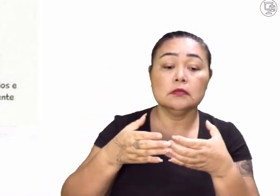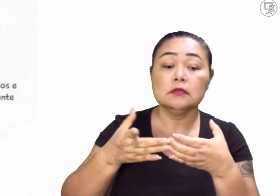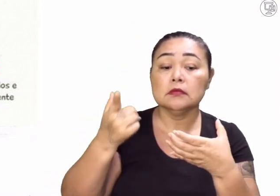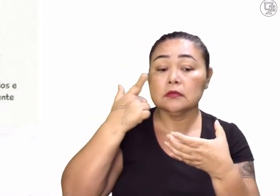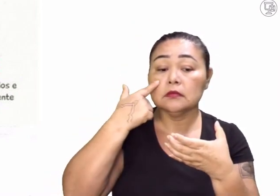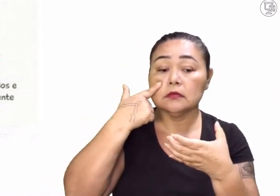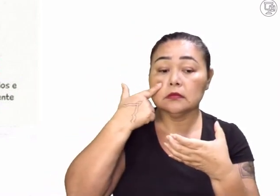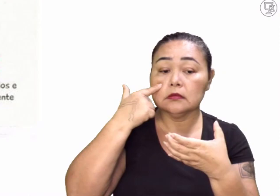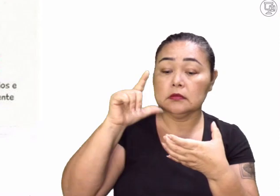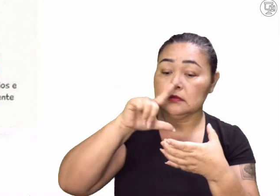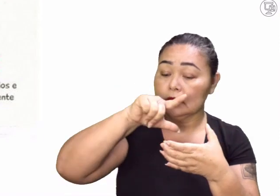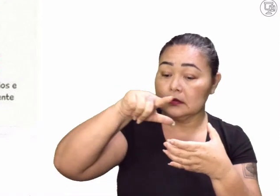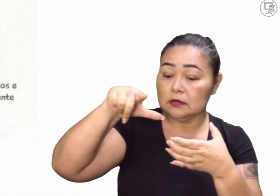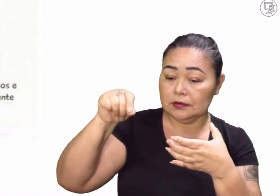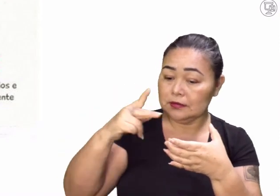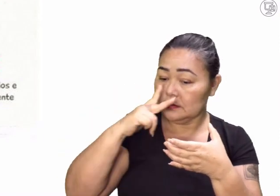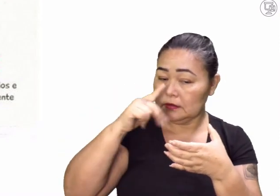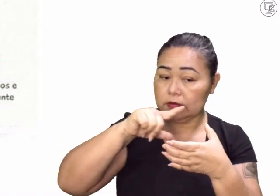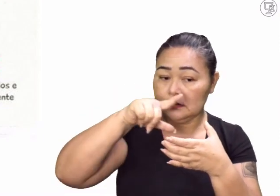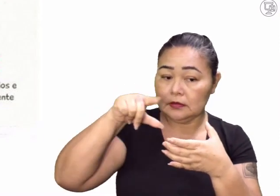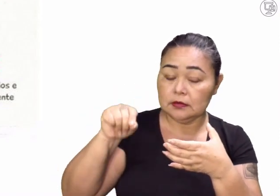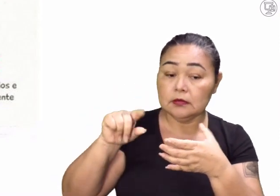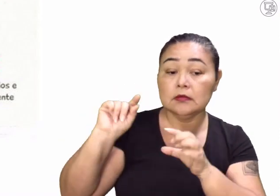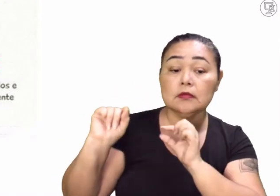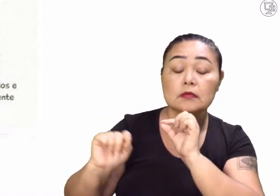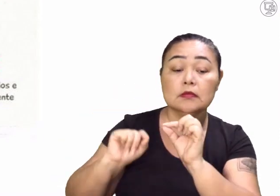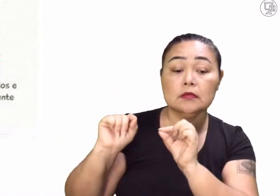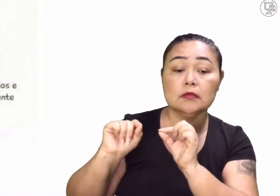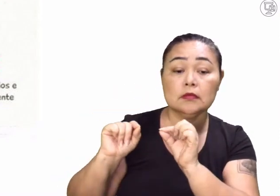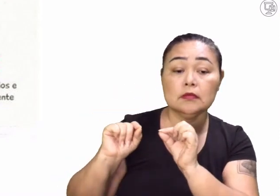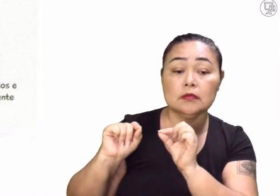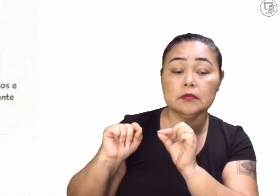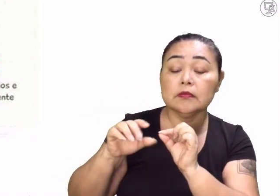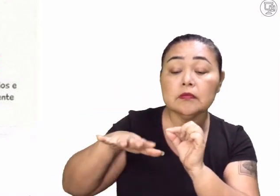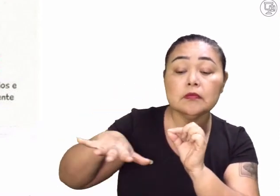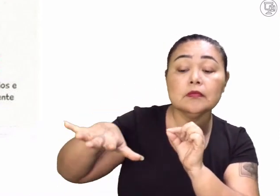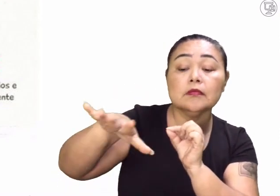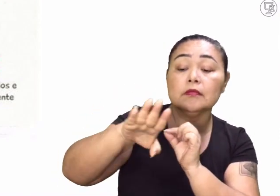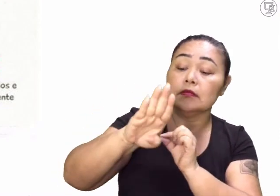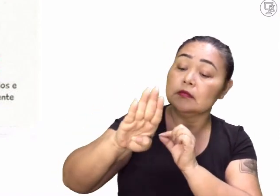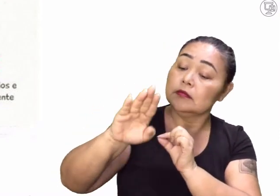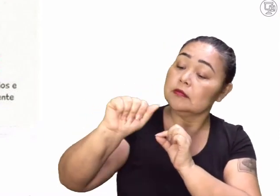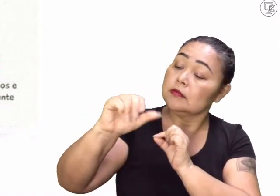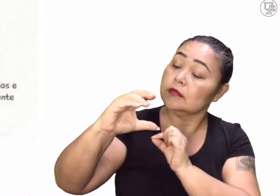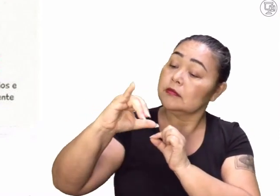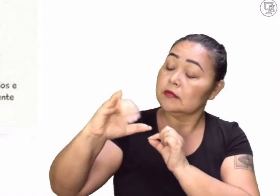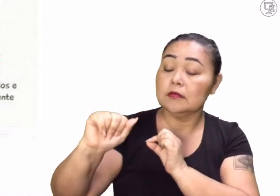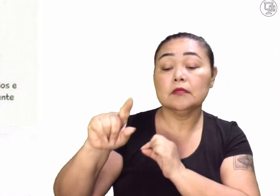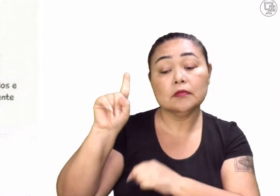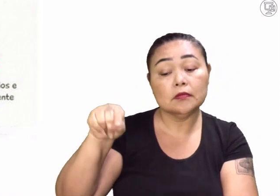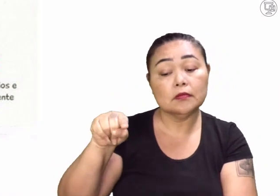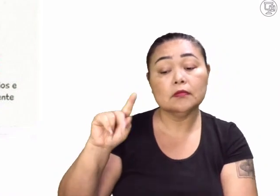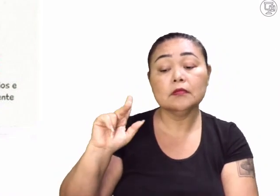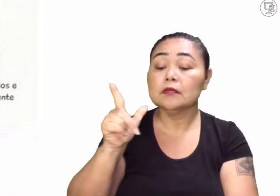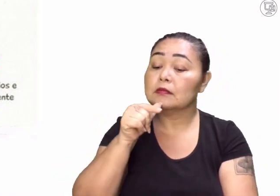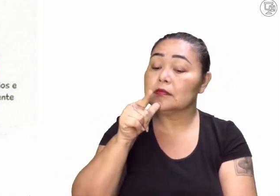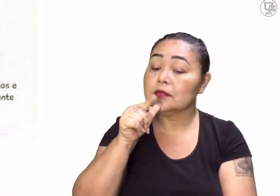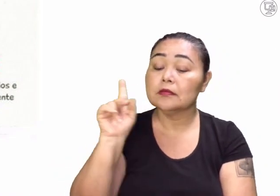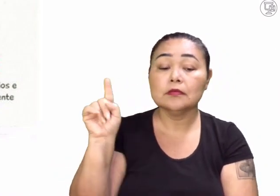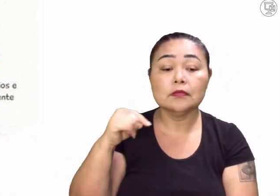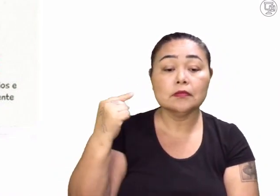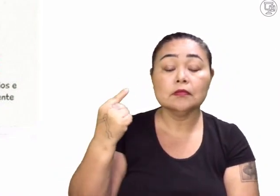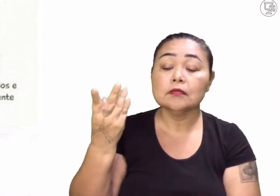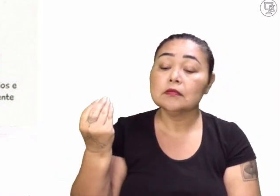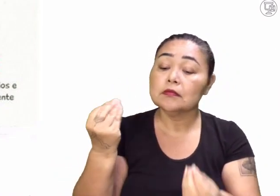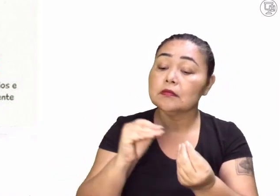tipo uma folhinha aqui, ó, para representar o quê? Uma chamada bacia hidrográfica, que é formada